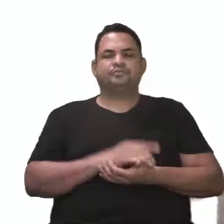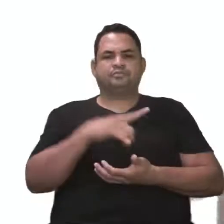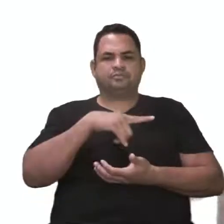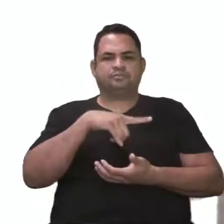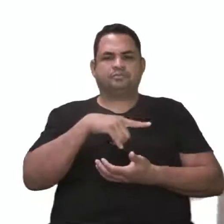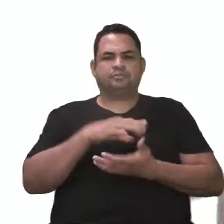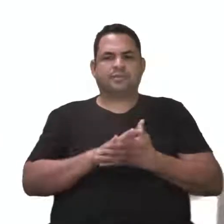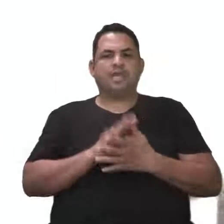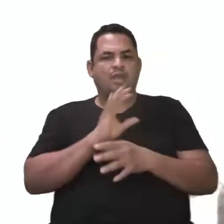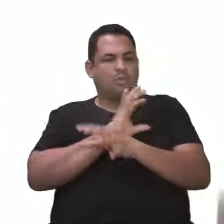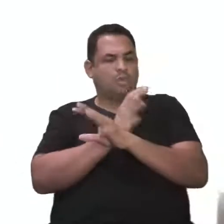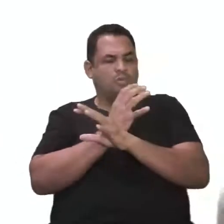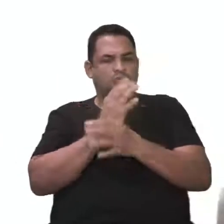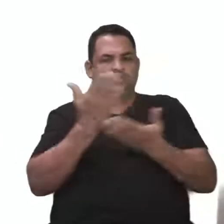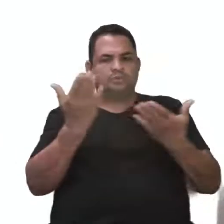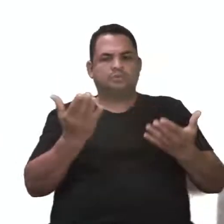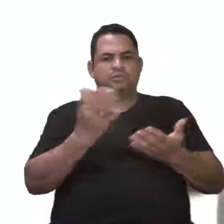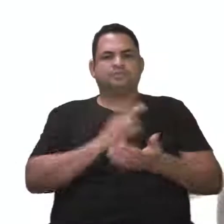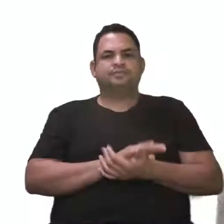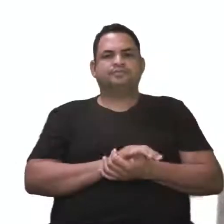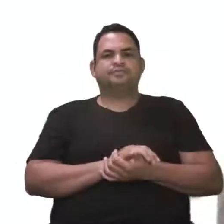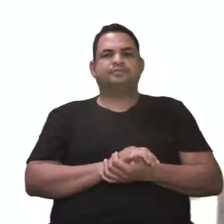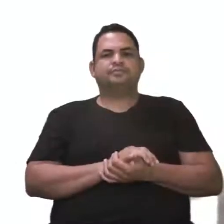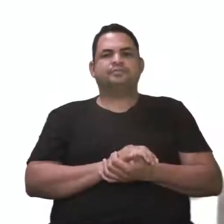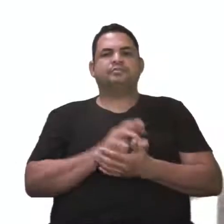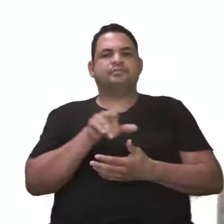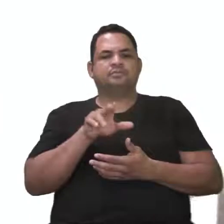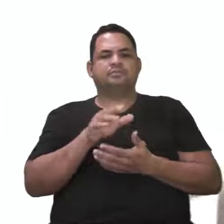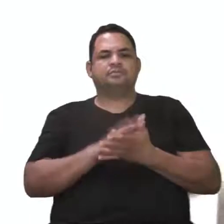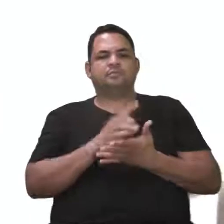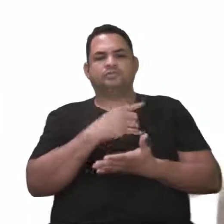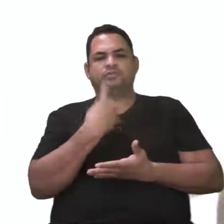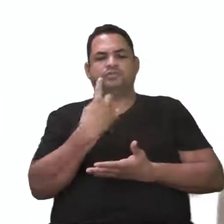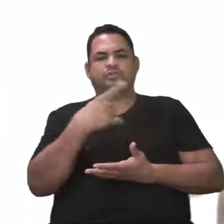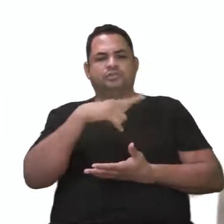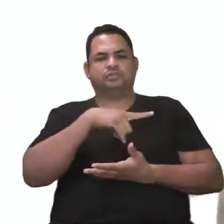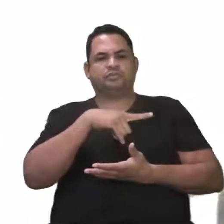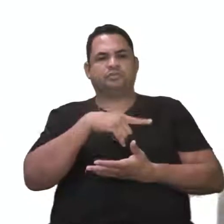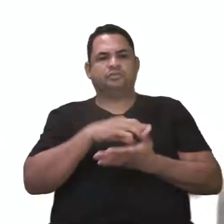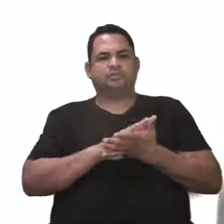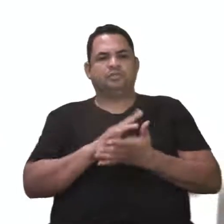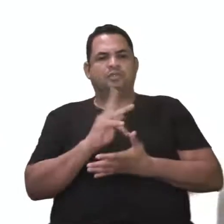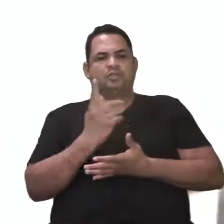morcego, tem os ossos. E esses ossos correspondem aos mesmos ossos que nós temos. O